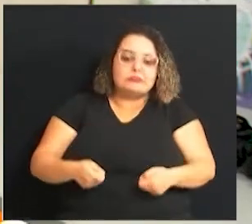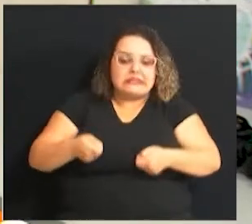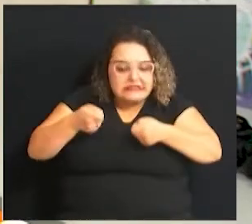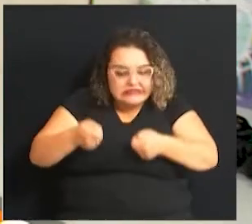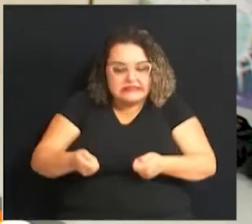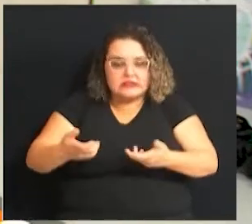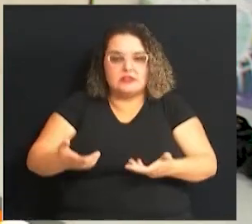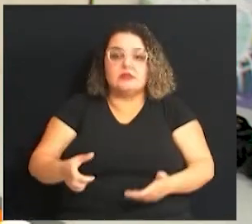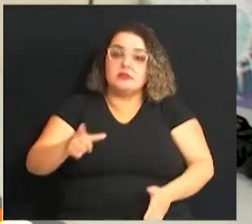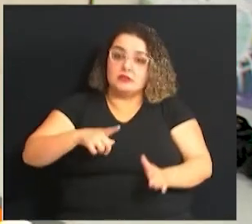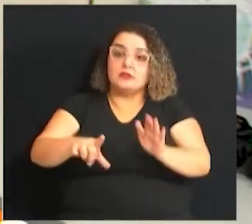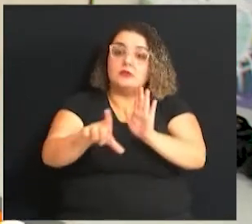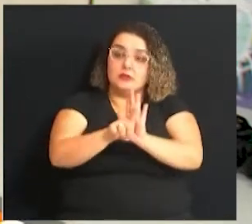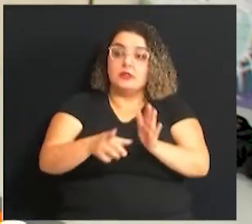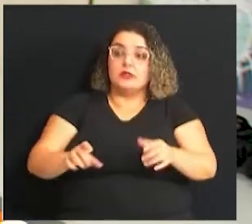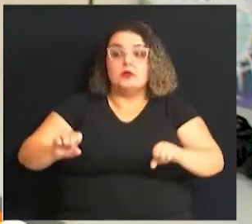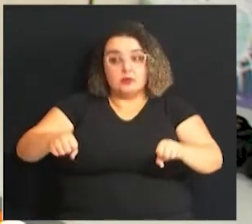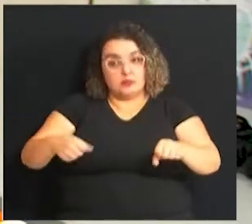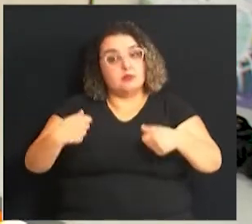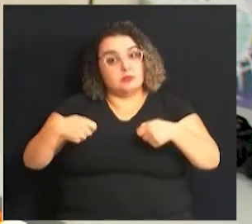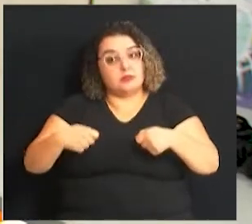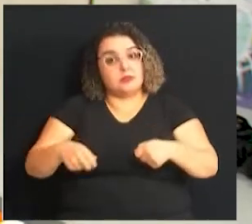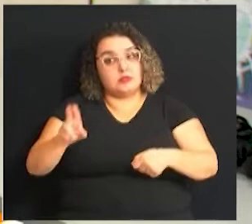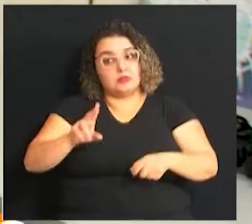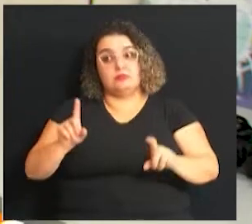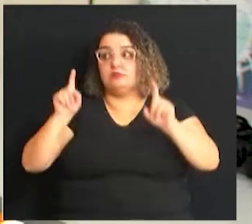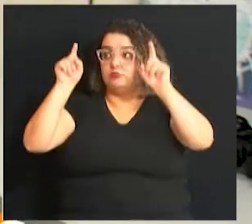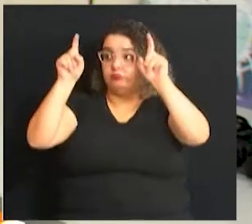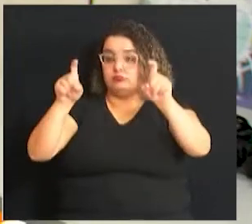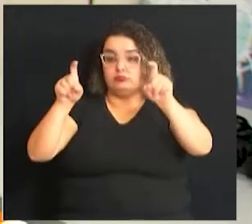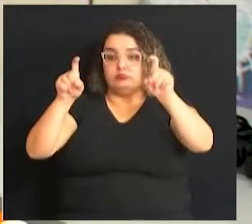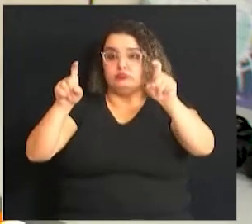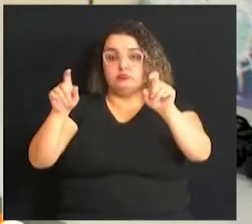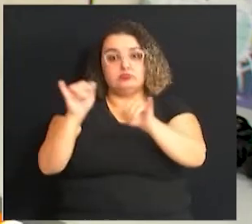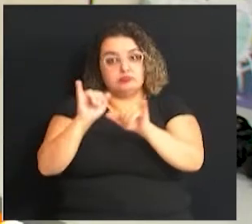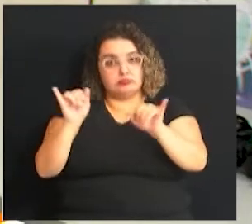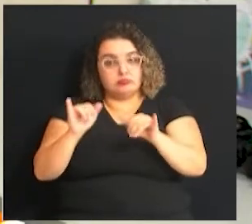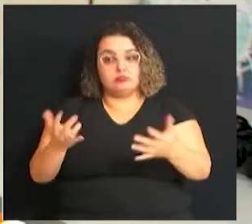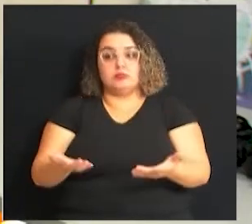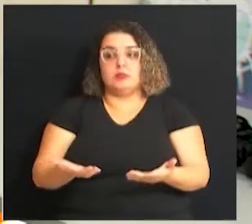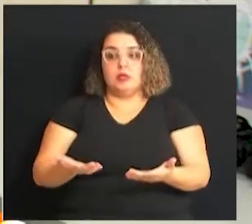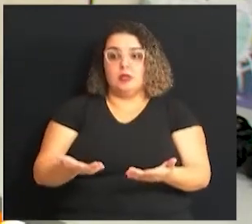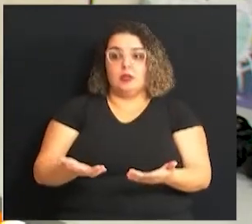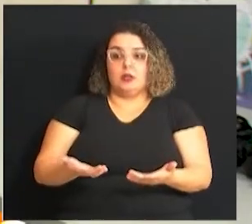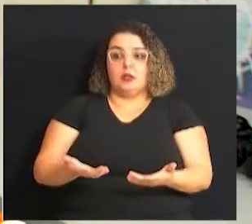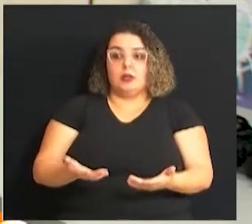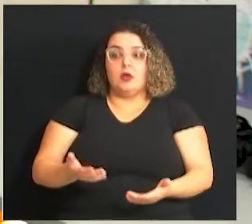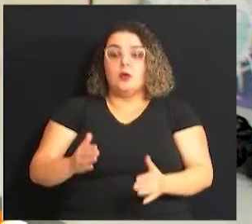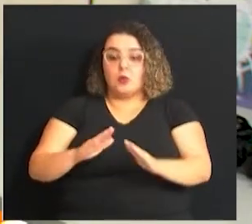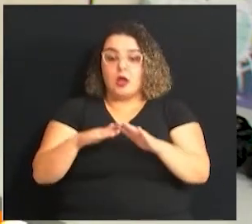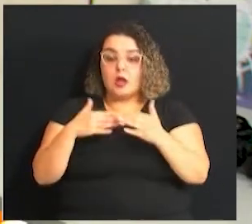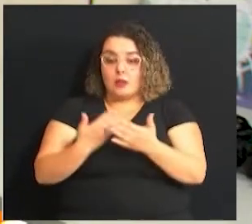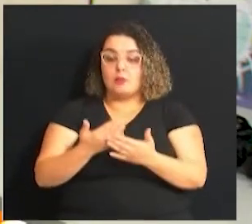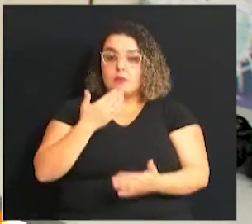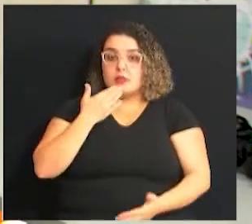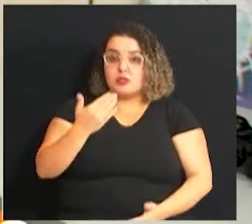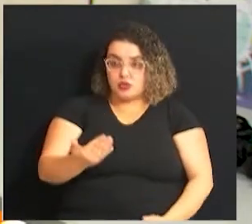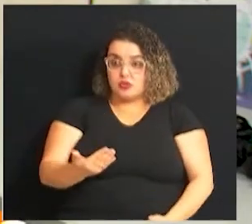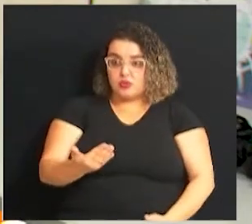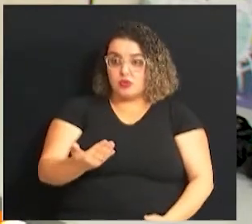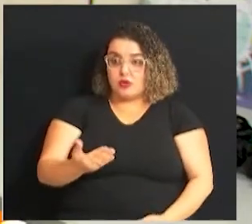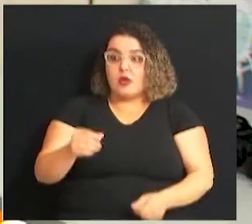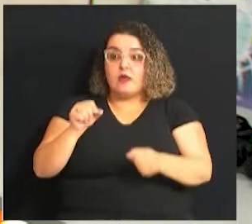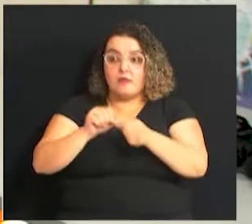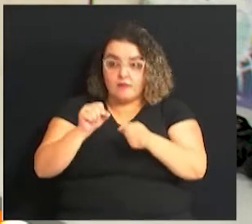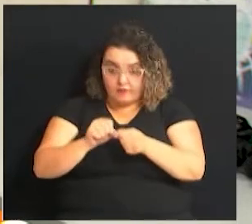pesado, porque tem a lei, o motoqueiro tem que usar a anteninha, até ela está fazendo essa conscientização, explicando. Então o requerimento que a gente pediu é para